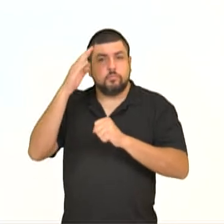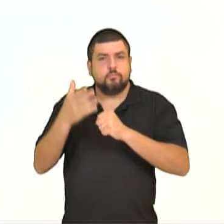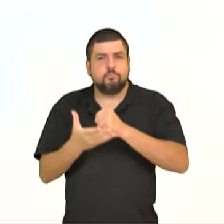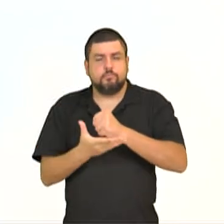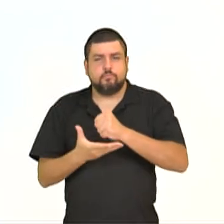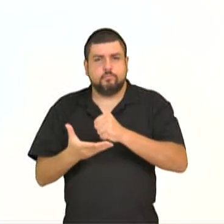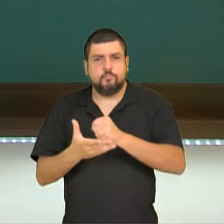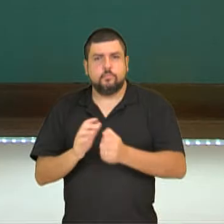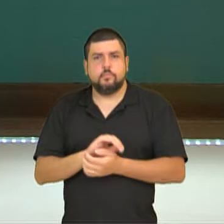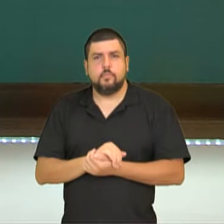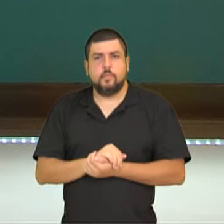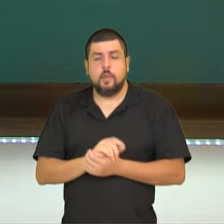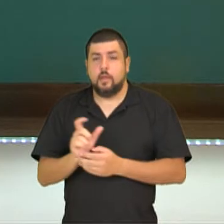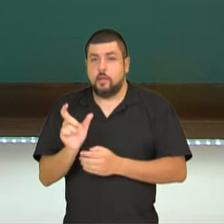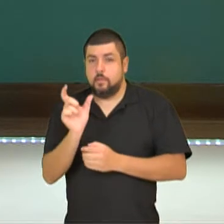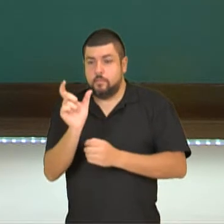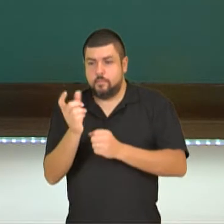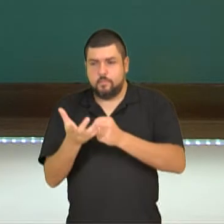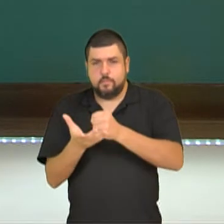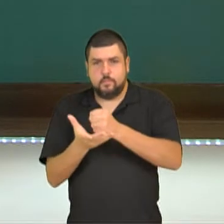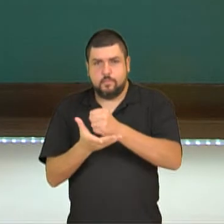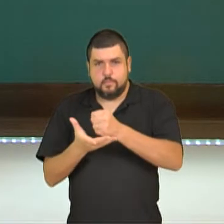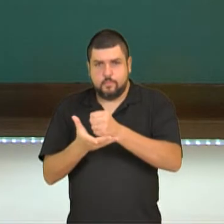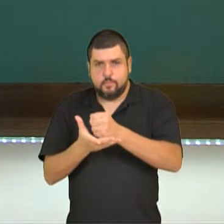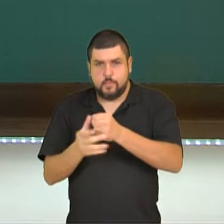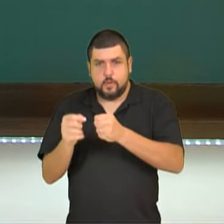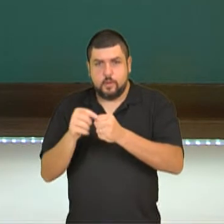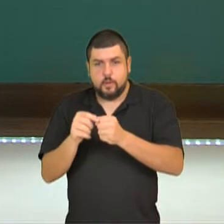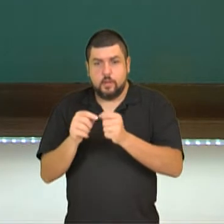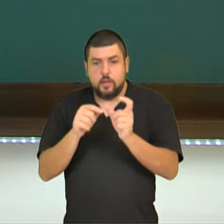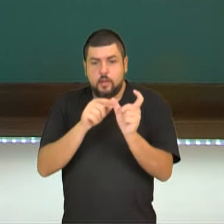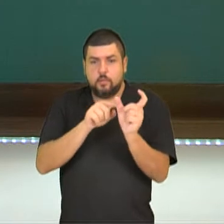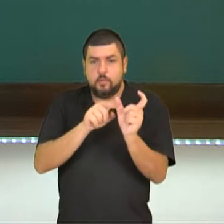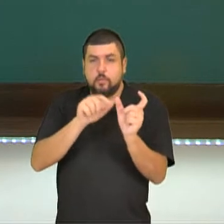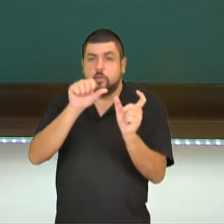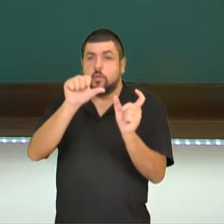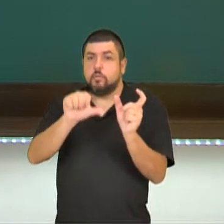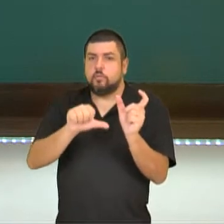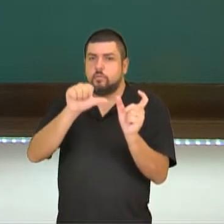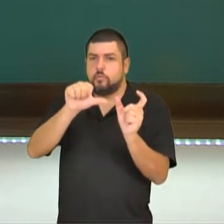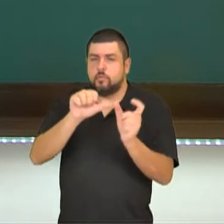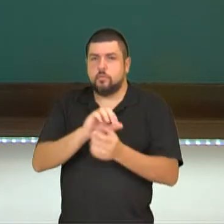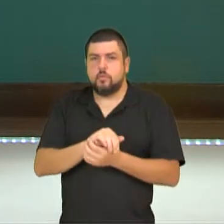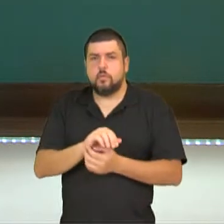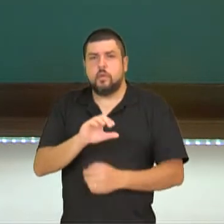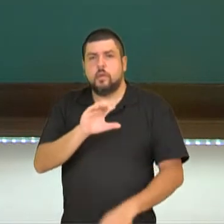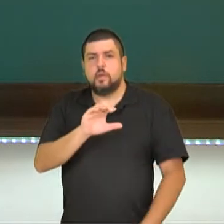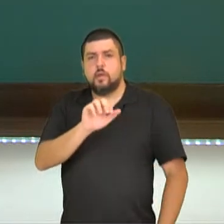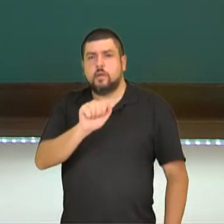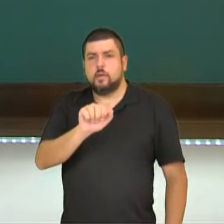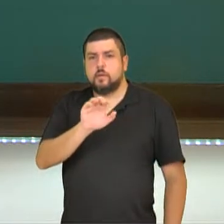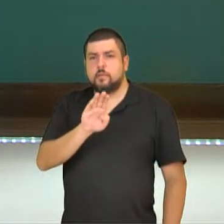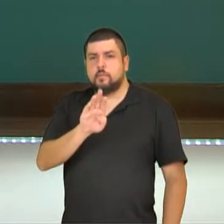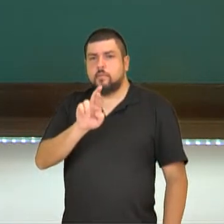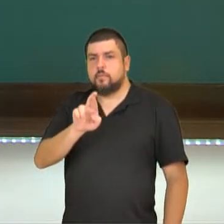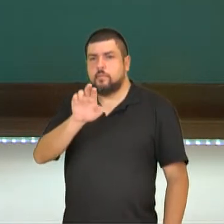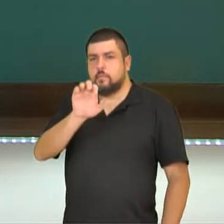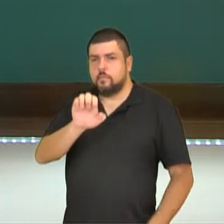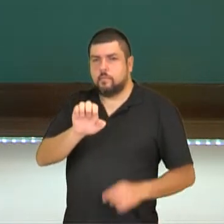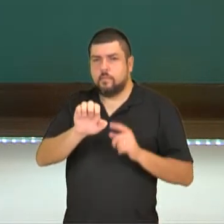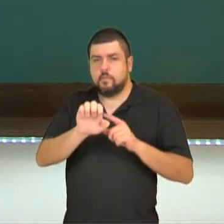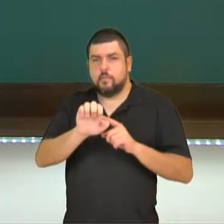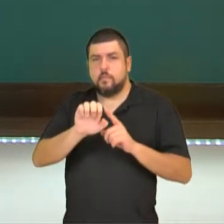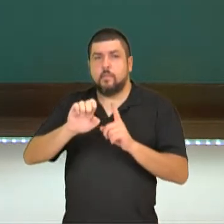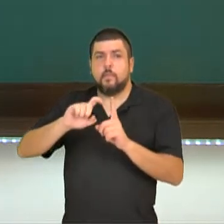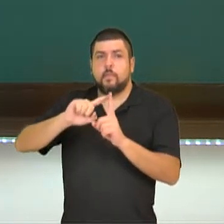irregulares, essa raiz, ela vai mudar. Ela muda. Como que ela fica? Cabre. Mais o ia,